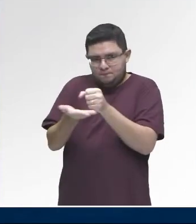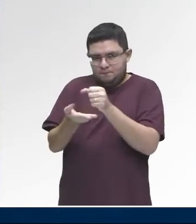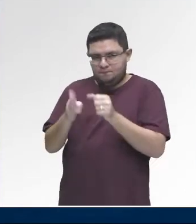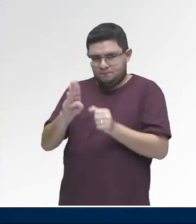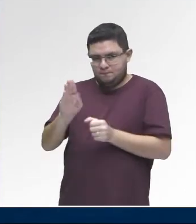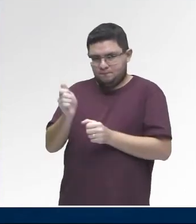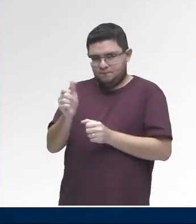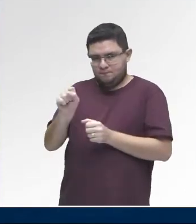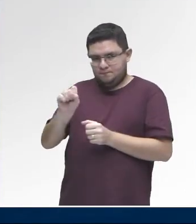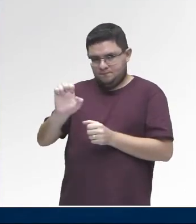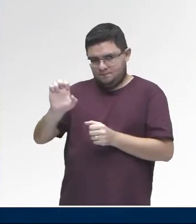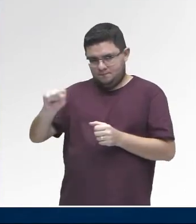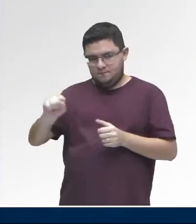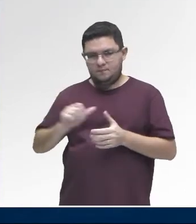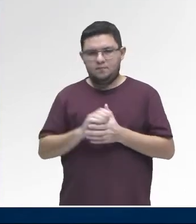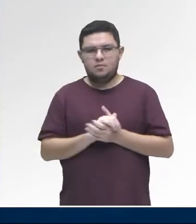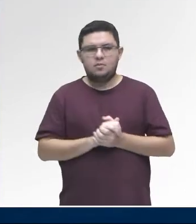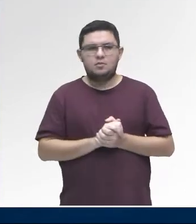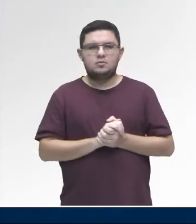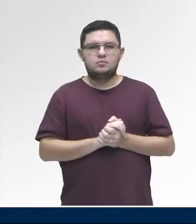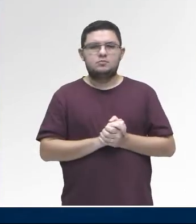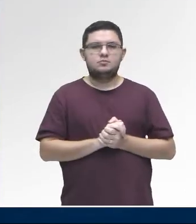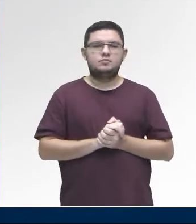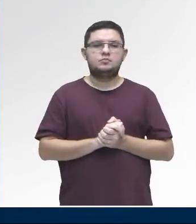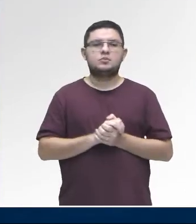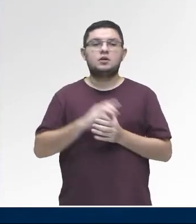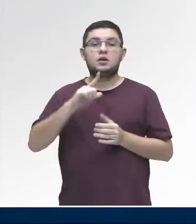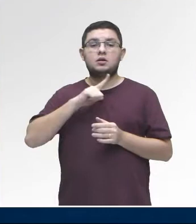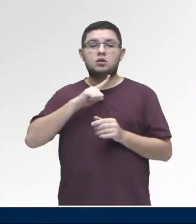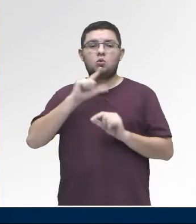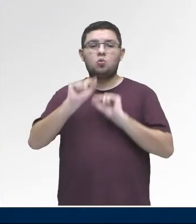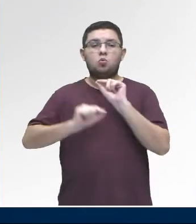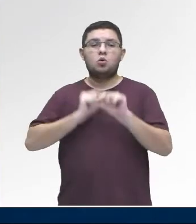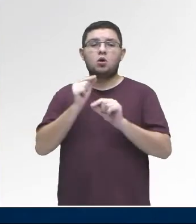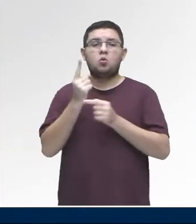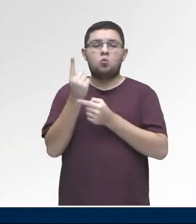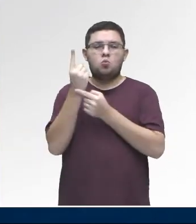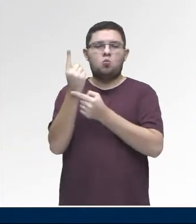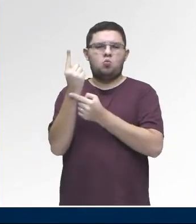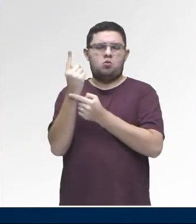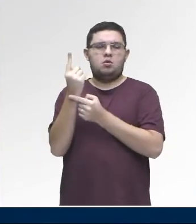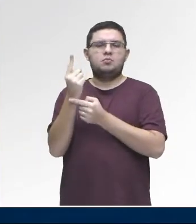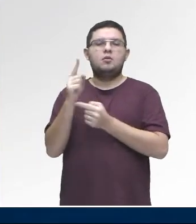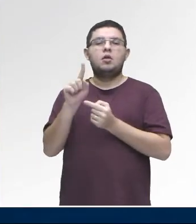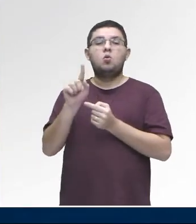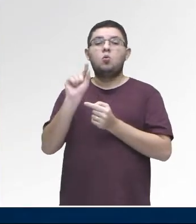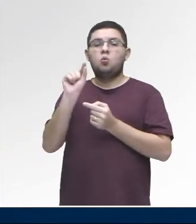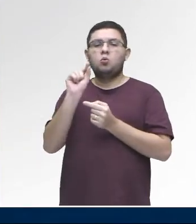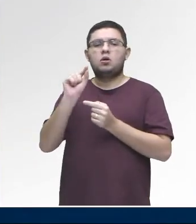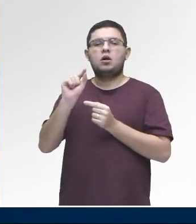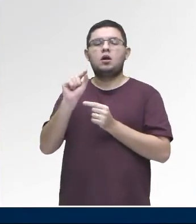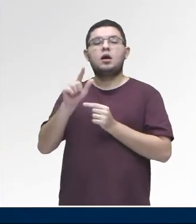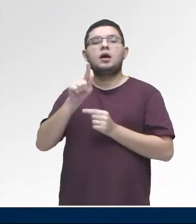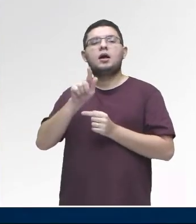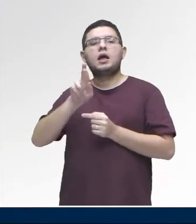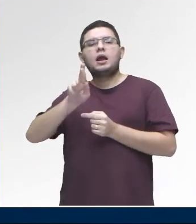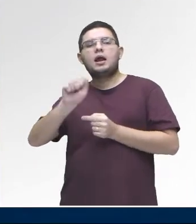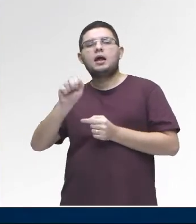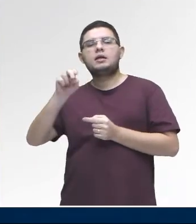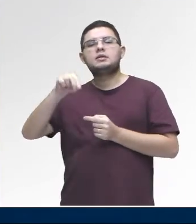A constante de ionização, ela é uma grandeza